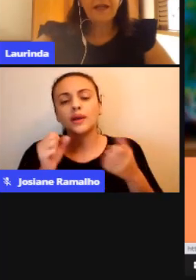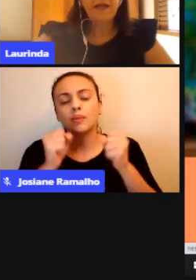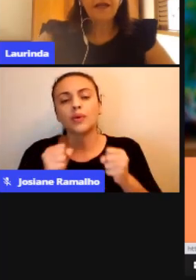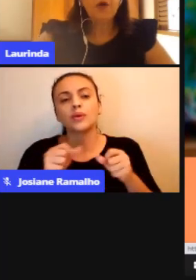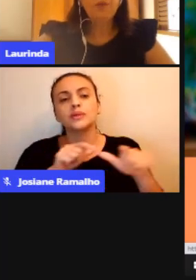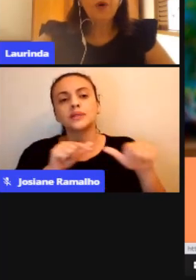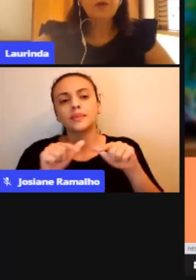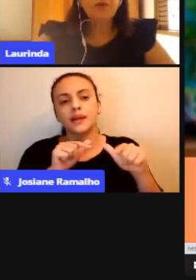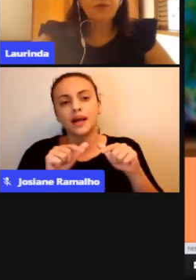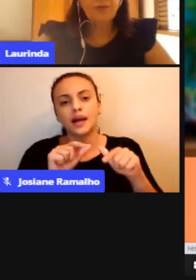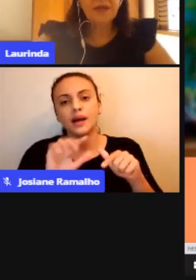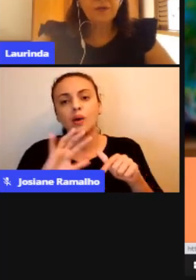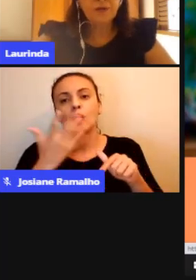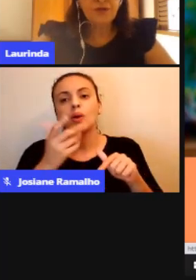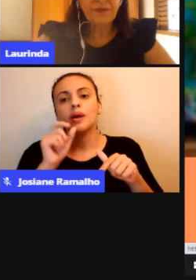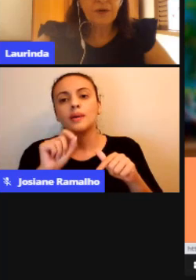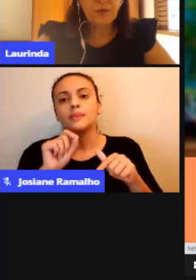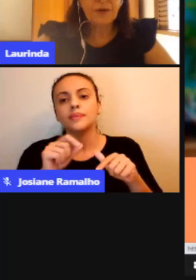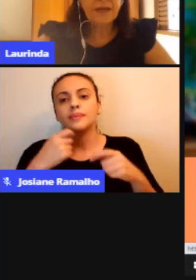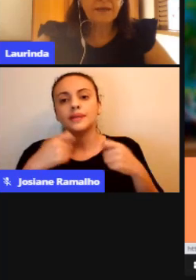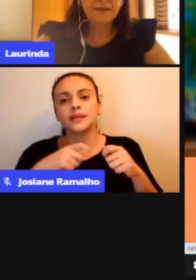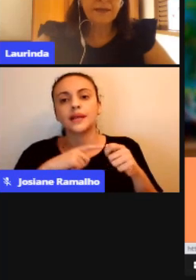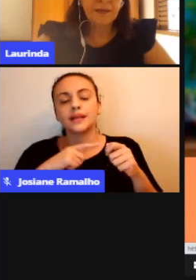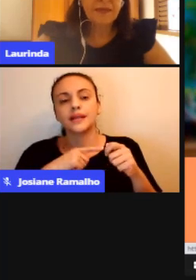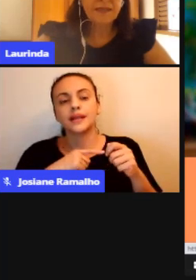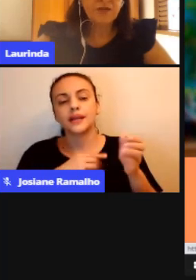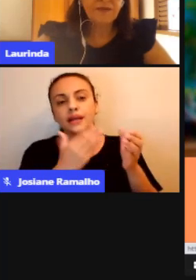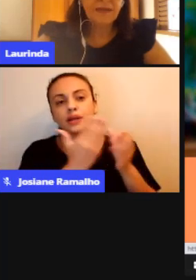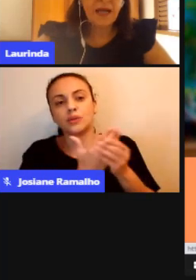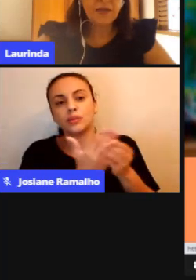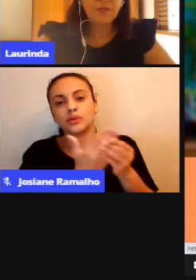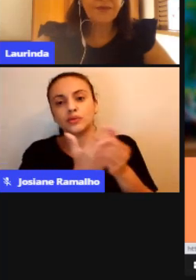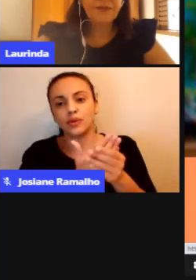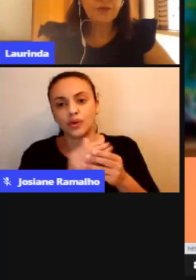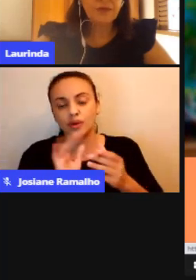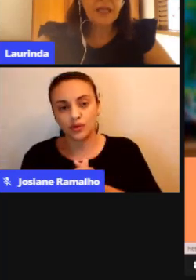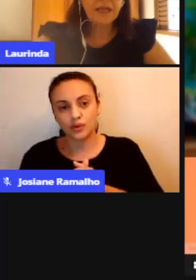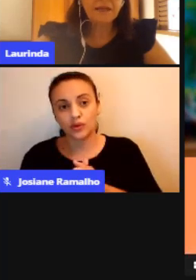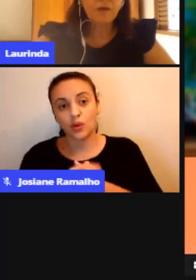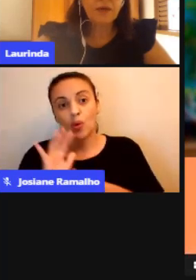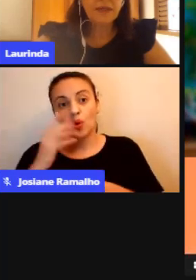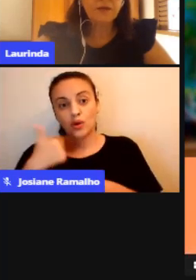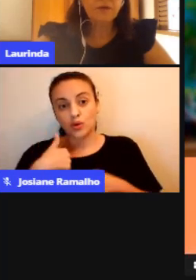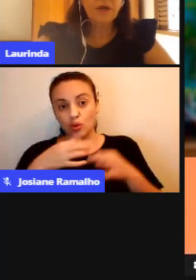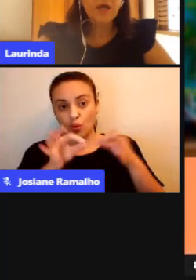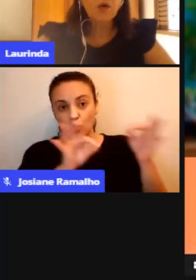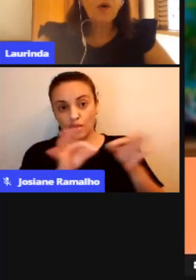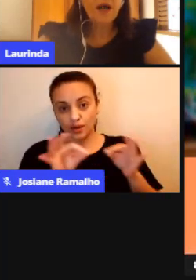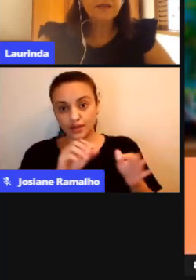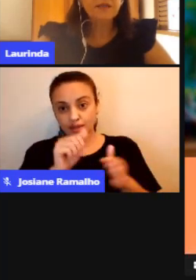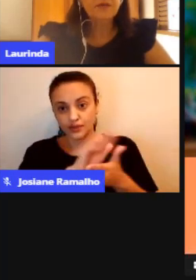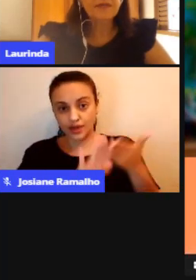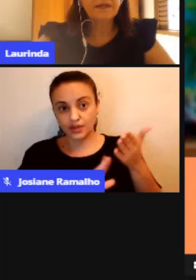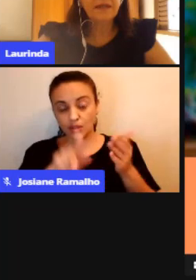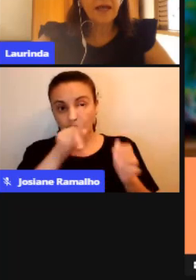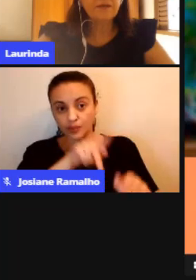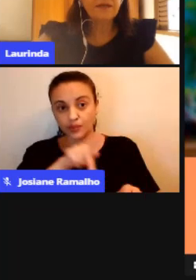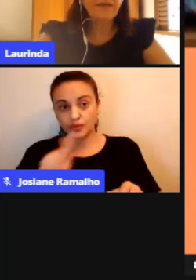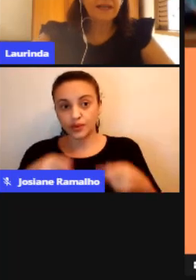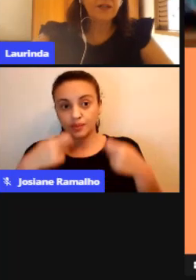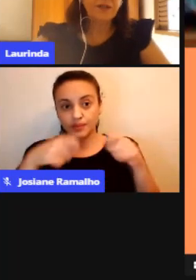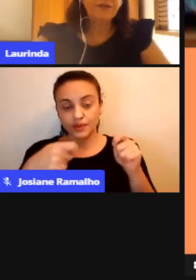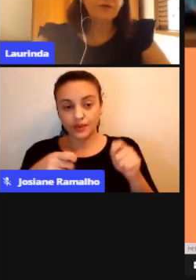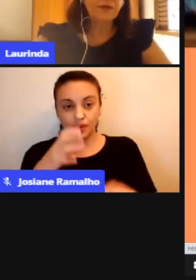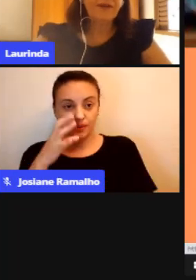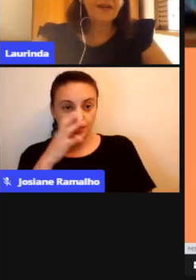portfólio? Eu posso, no momento que eu estiver organizando as minhas atividades, o professor tem que estar olhando quais são os